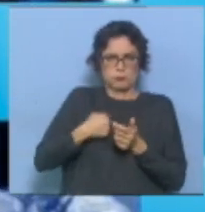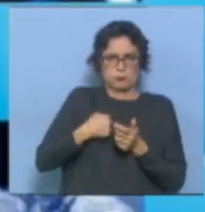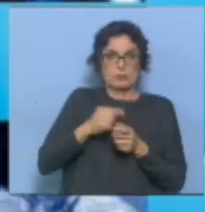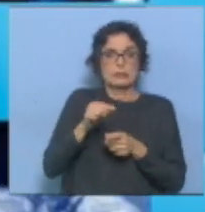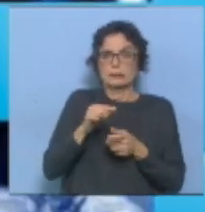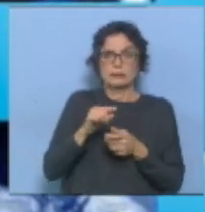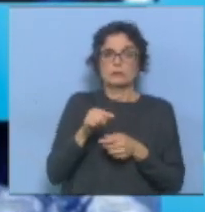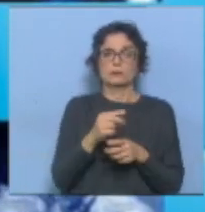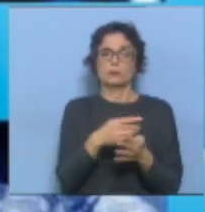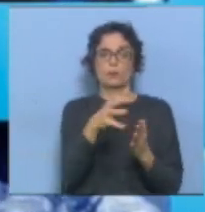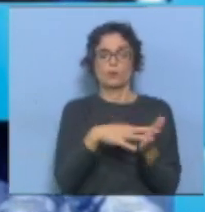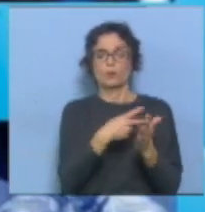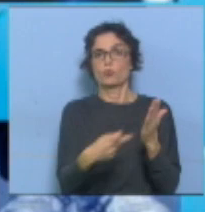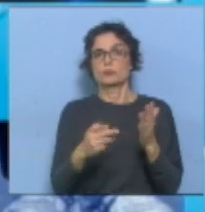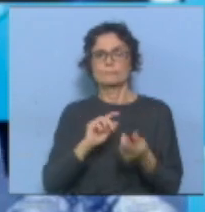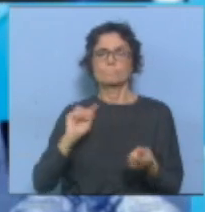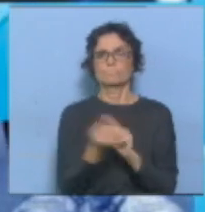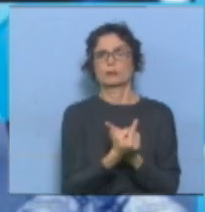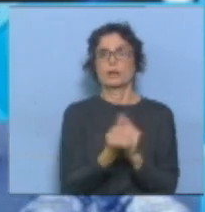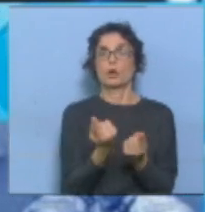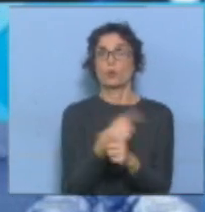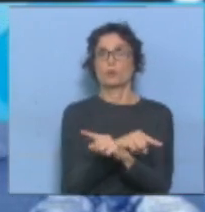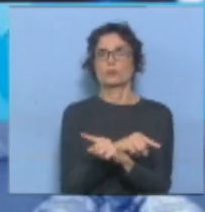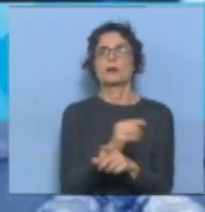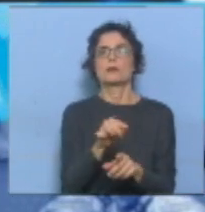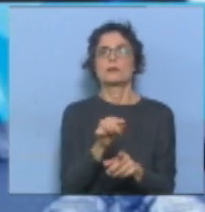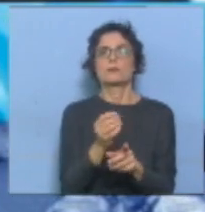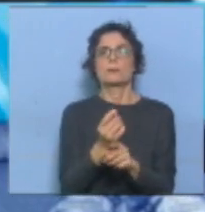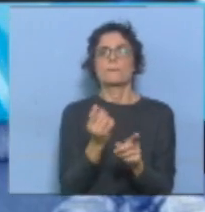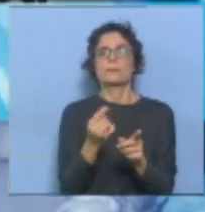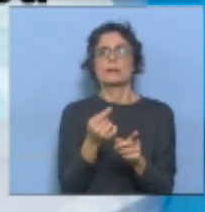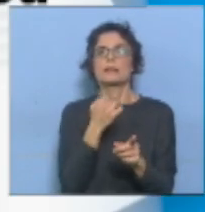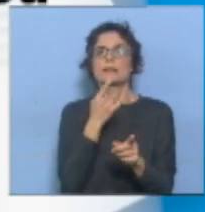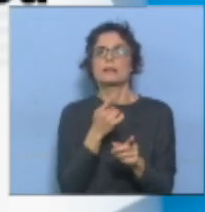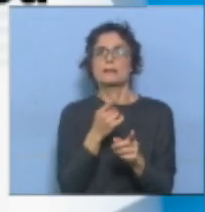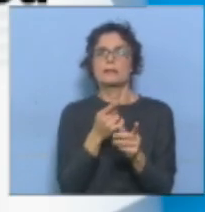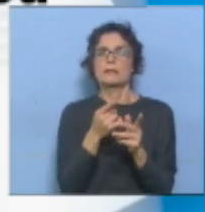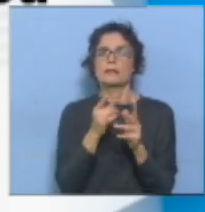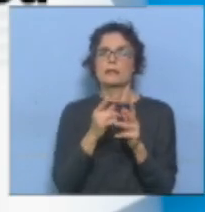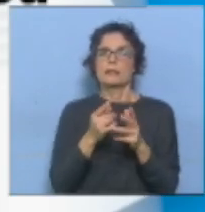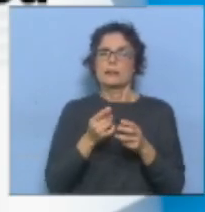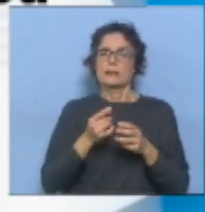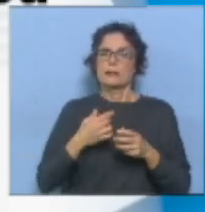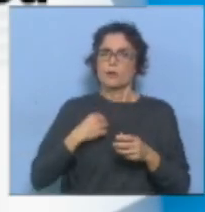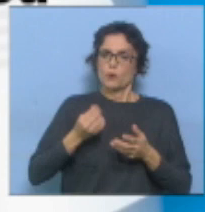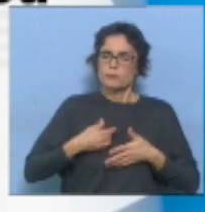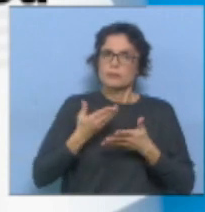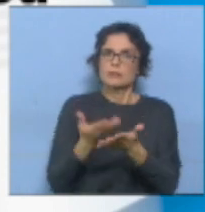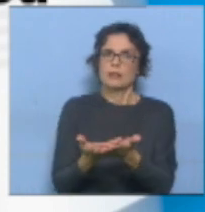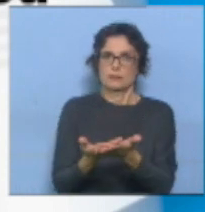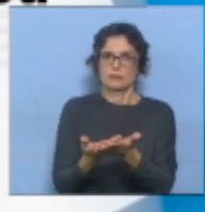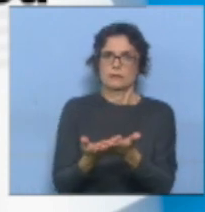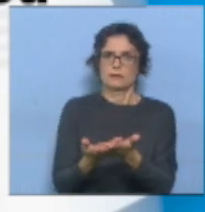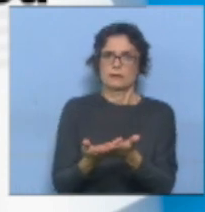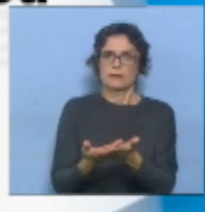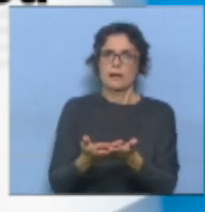como estão os verbos. É um verbo imperativo. Reparte o teu pão, dá pousada, leva a roupa, Isto é, se